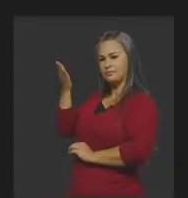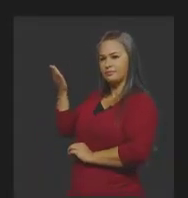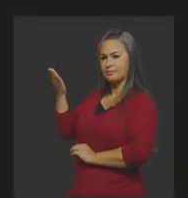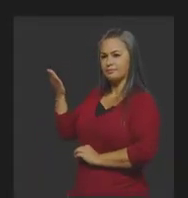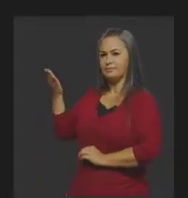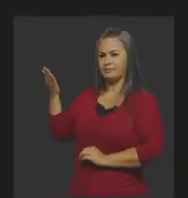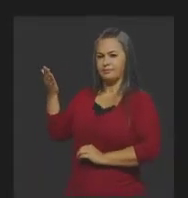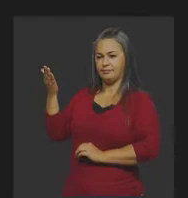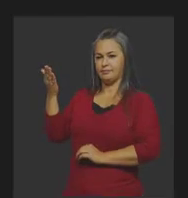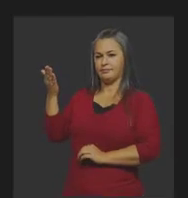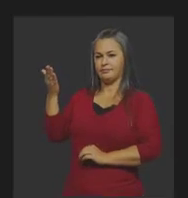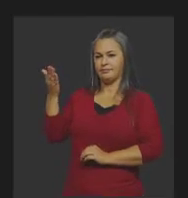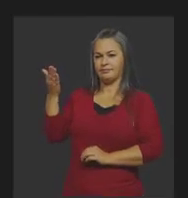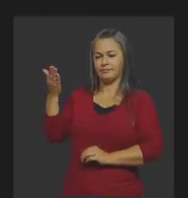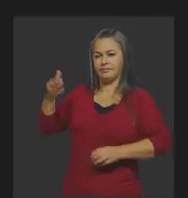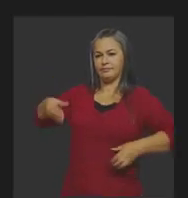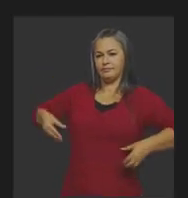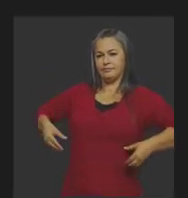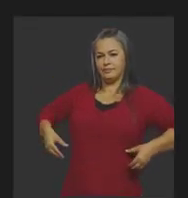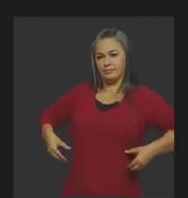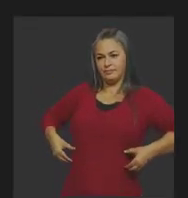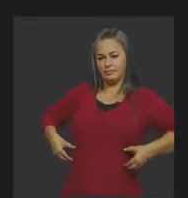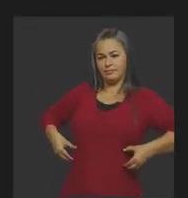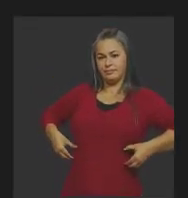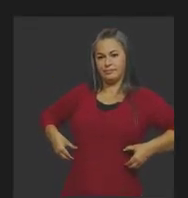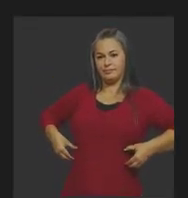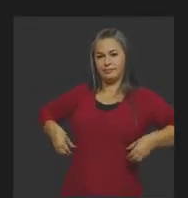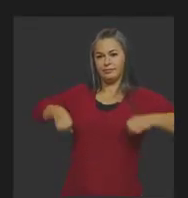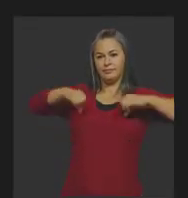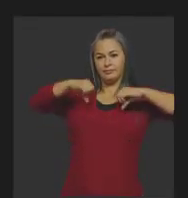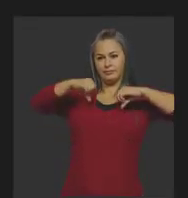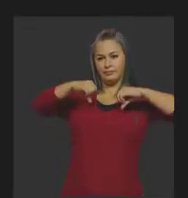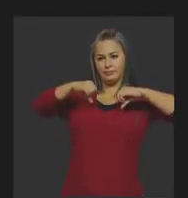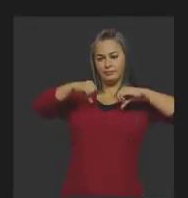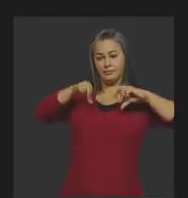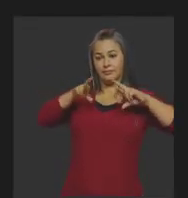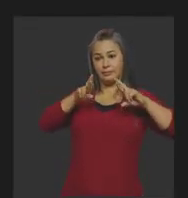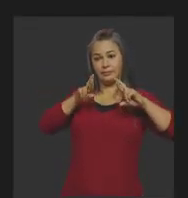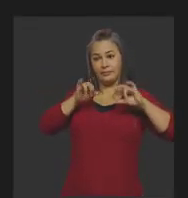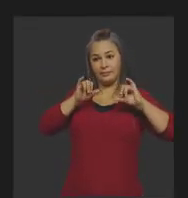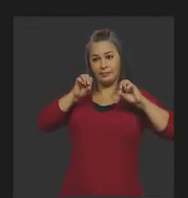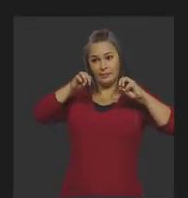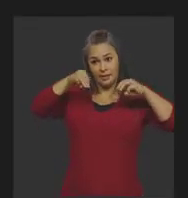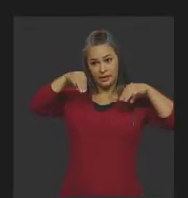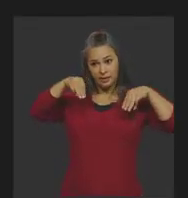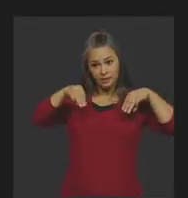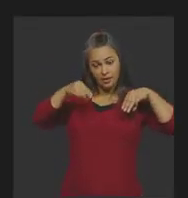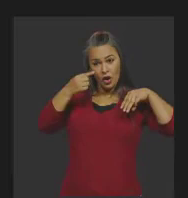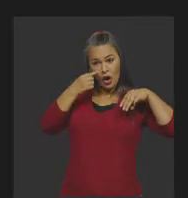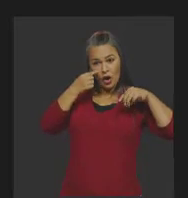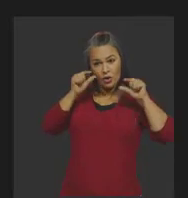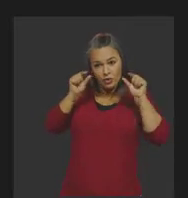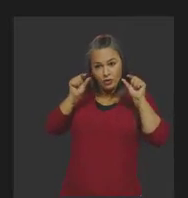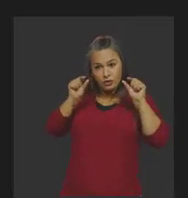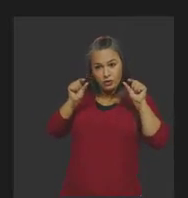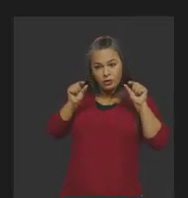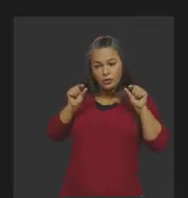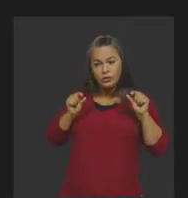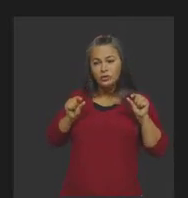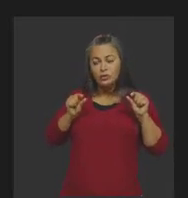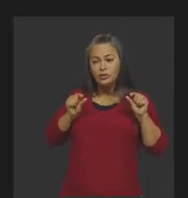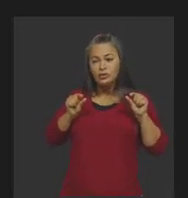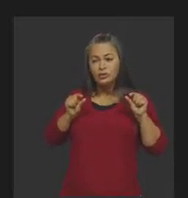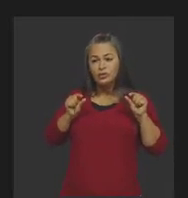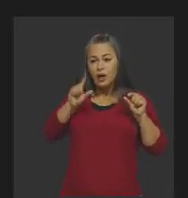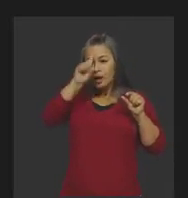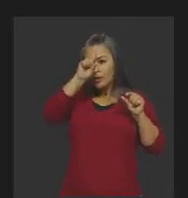excretor 2 rins, veja só, um rim direito, um rim esquerdo. Saindo de cada rim, nós temos um ureter para cada rim, então nós temos